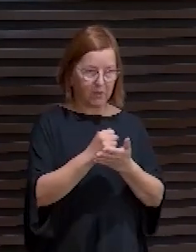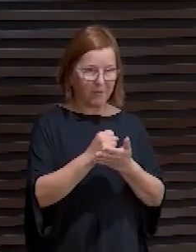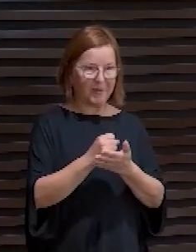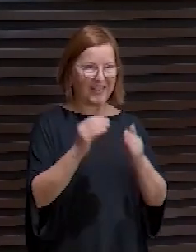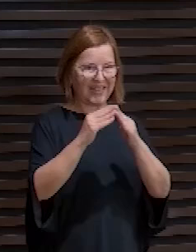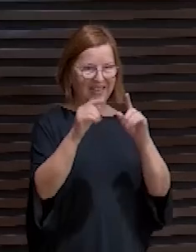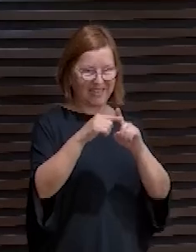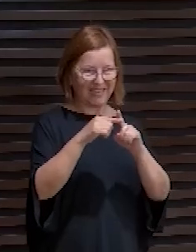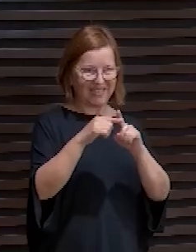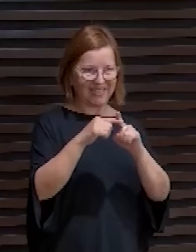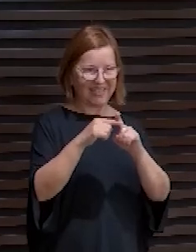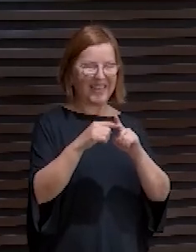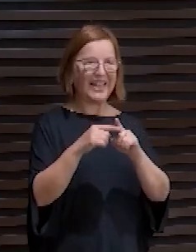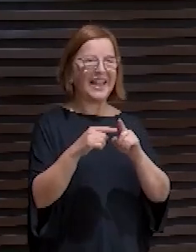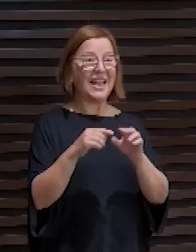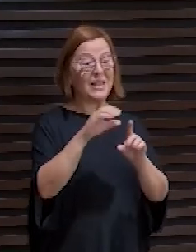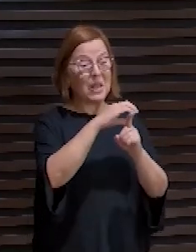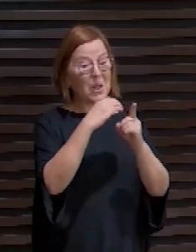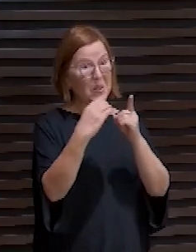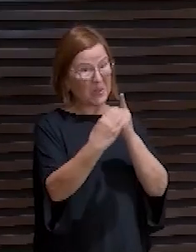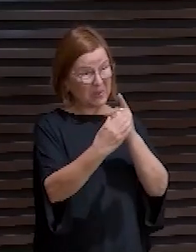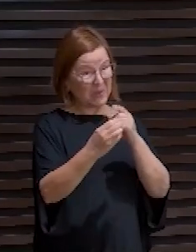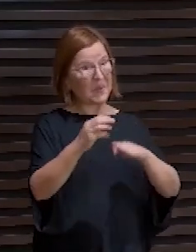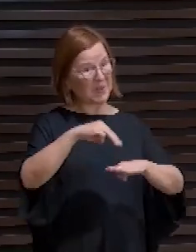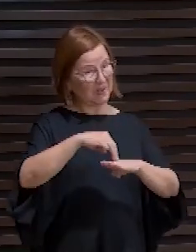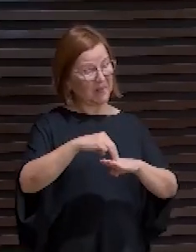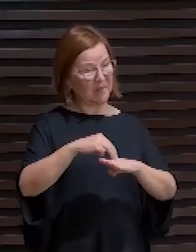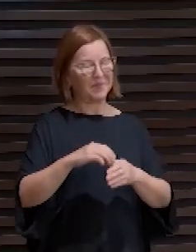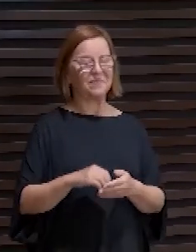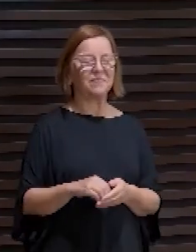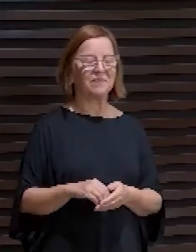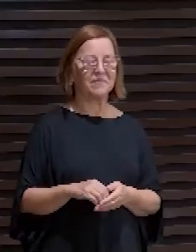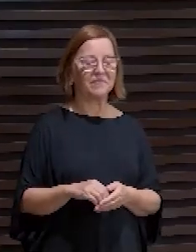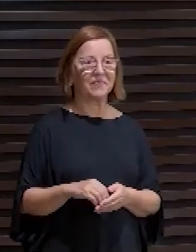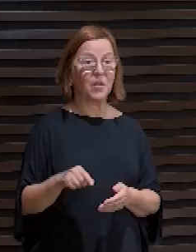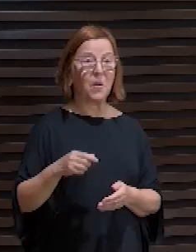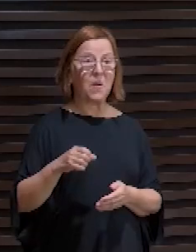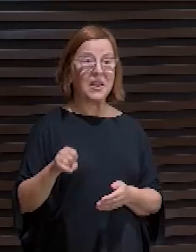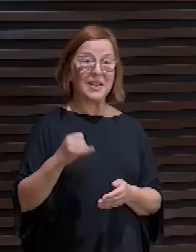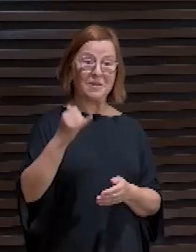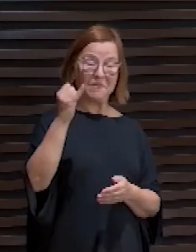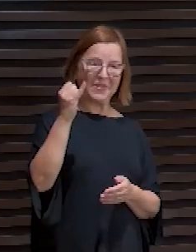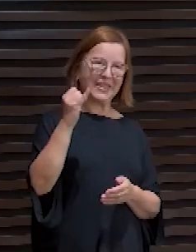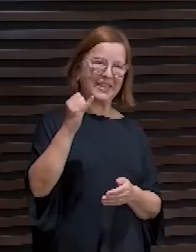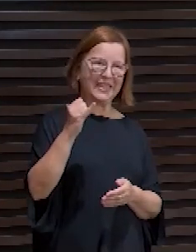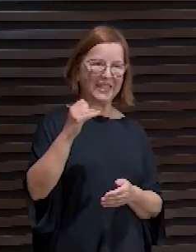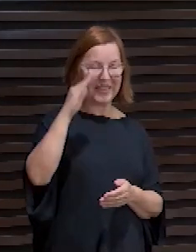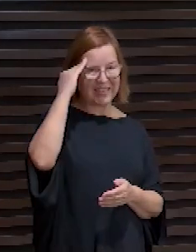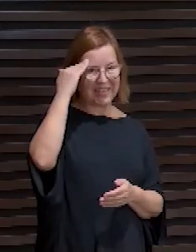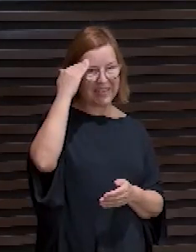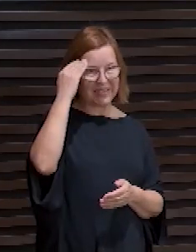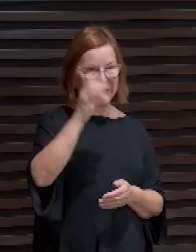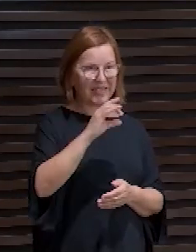a reunião dos membros, é como nós estamos aqui agora. Outra bem importante é o entendimento de que cada membro